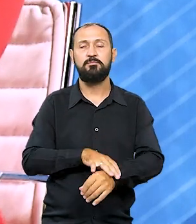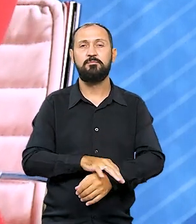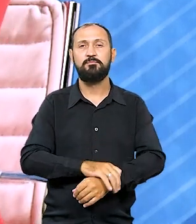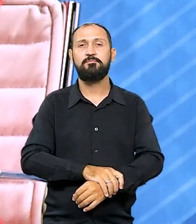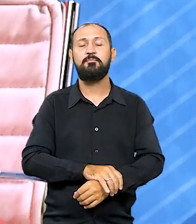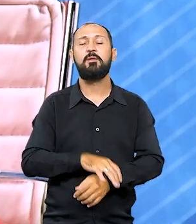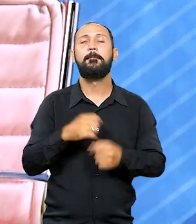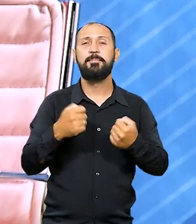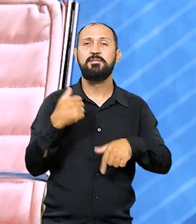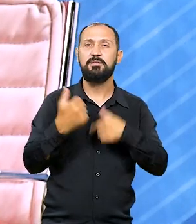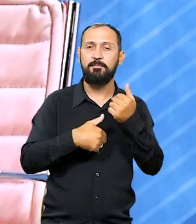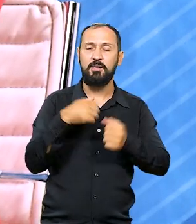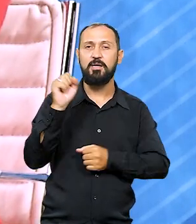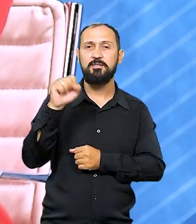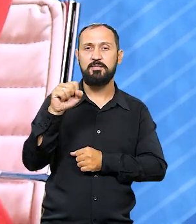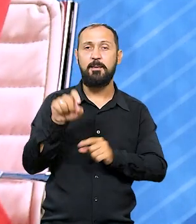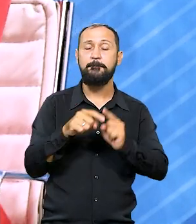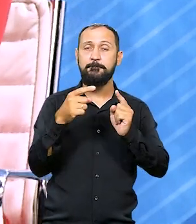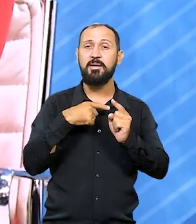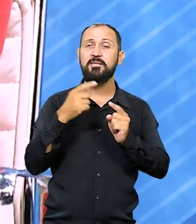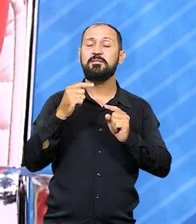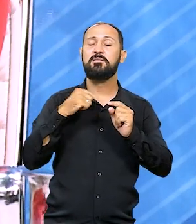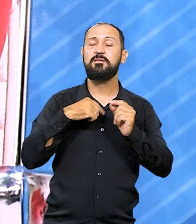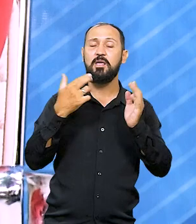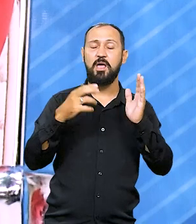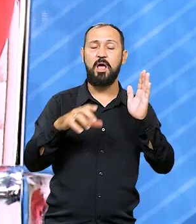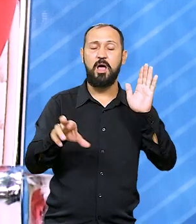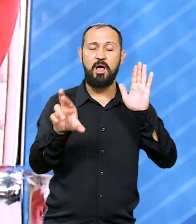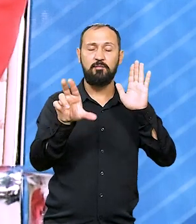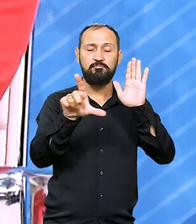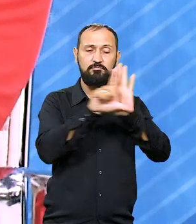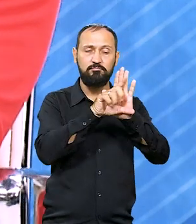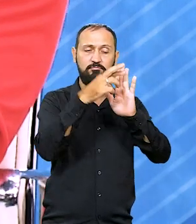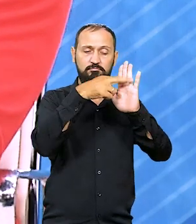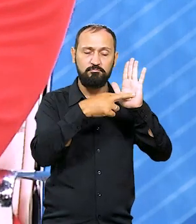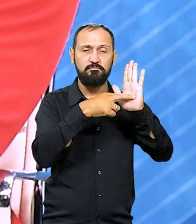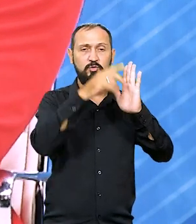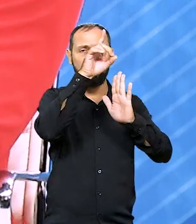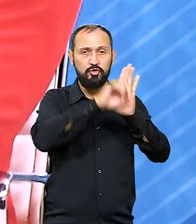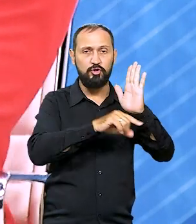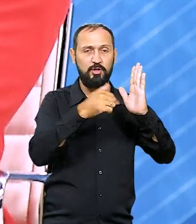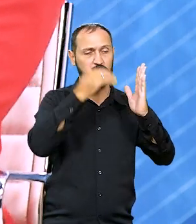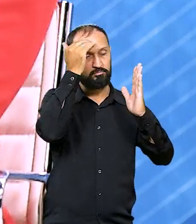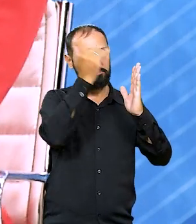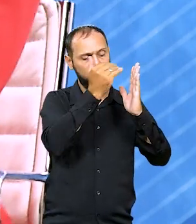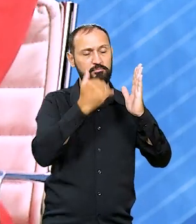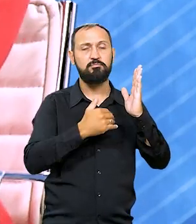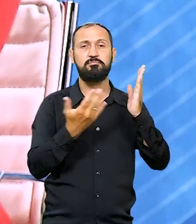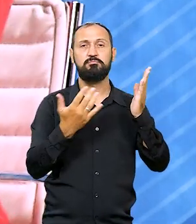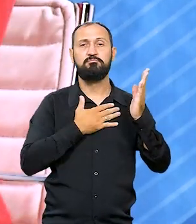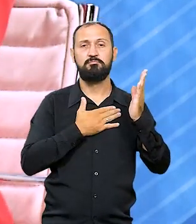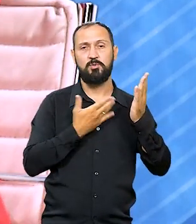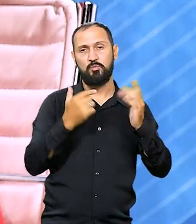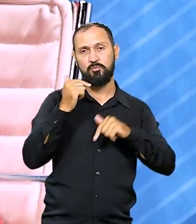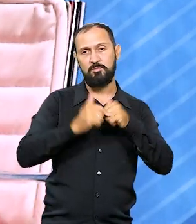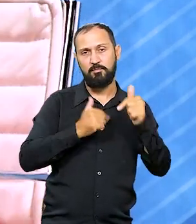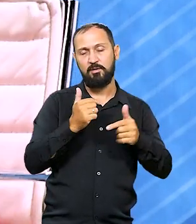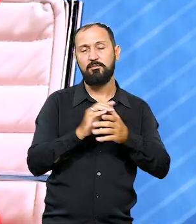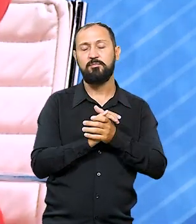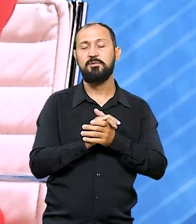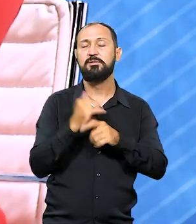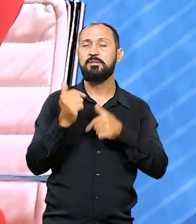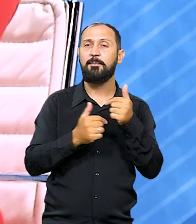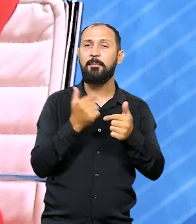direitos em relação a isso. Precisa trabalhar, sim, mas desde que respeitem também, né, o direito do trabalhador. Como é que